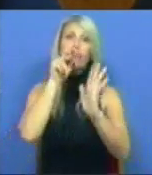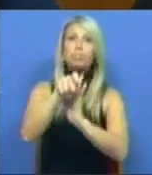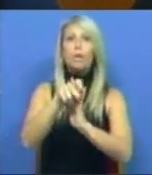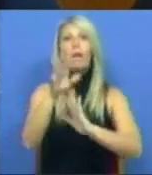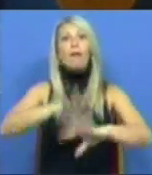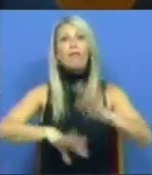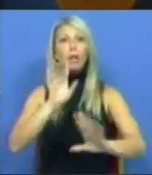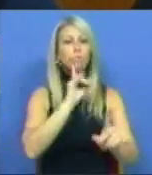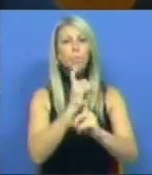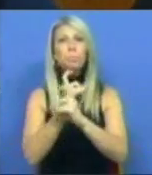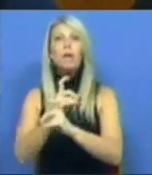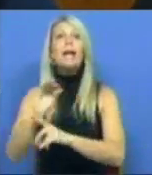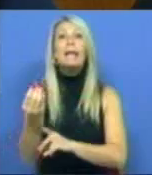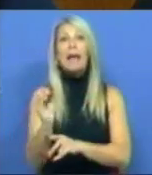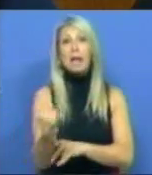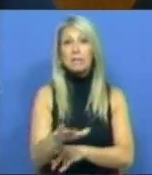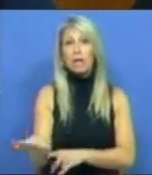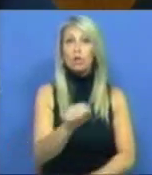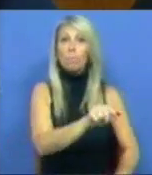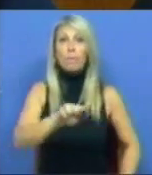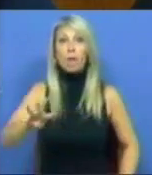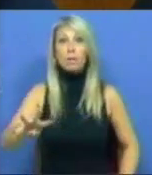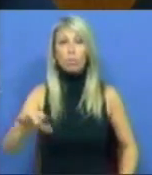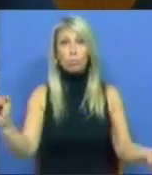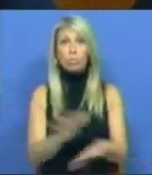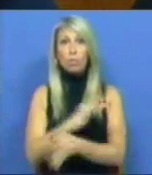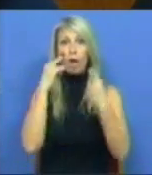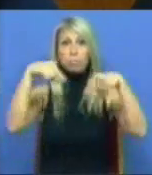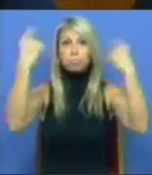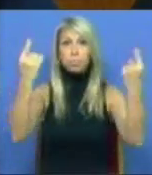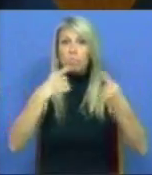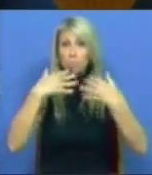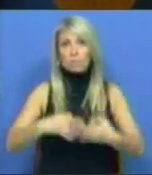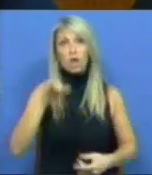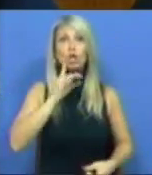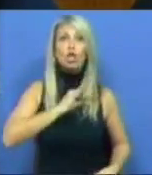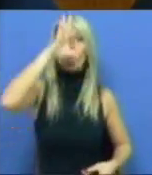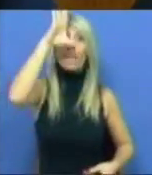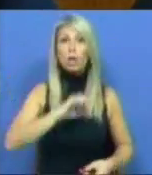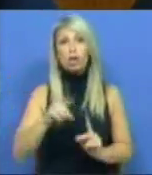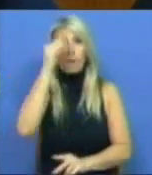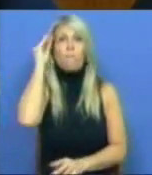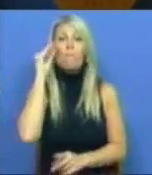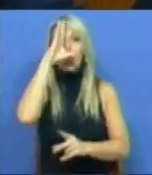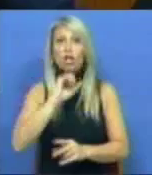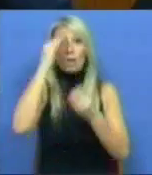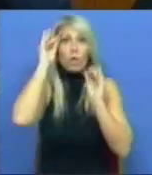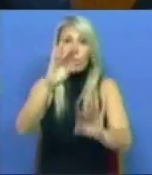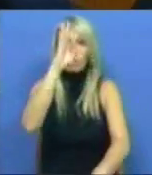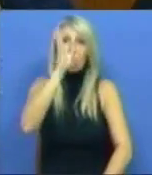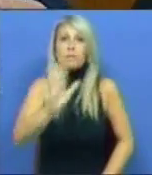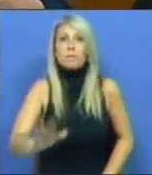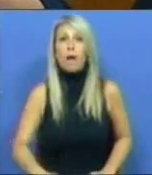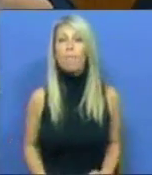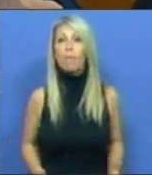ciclo. E isto veio nos jornais e, portanto, eu tenho a certeza que isto será do conhecimento da Sra. Ministra e do Ministério da Educação. E, portanto, aquilo que